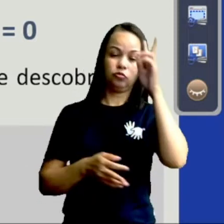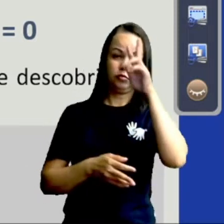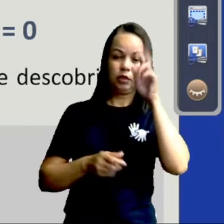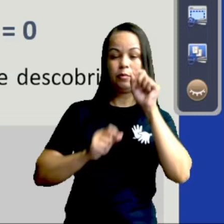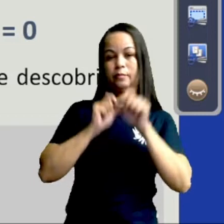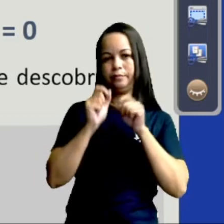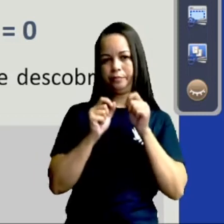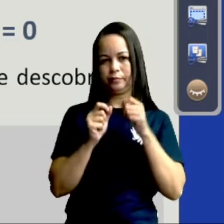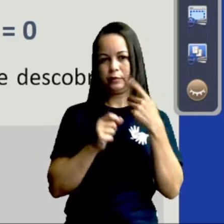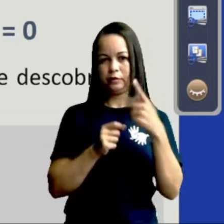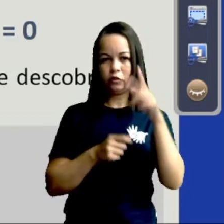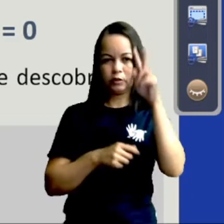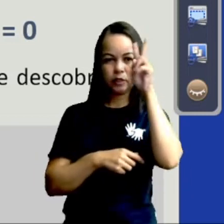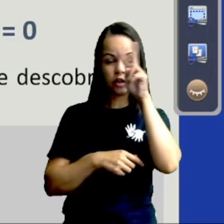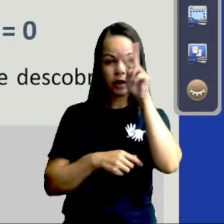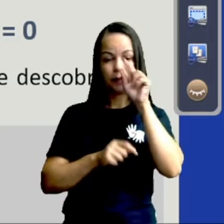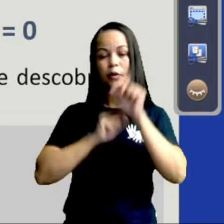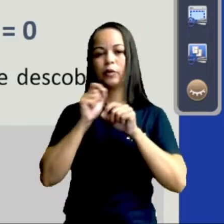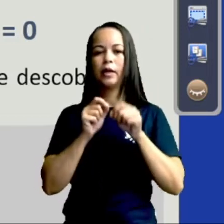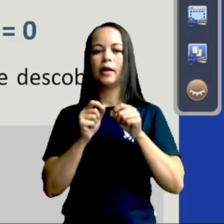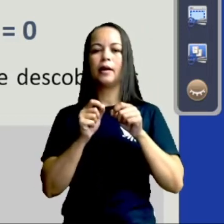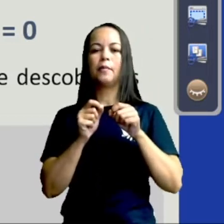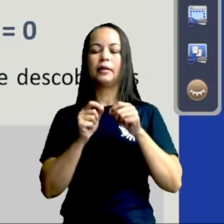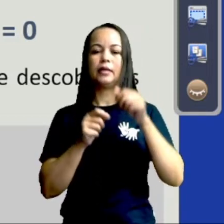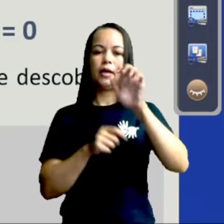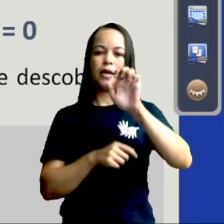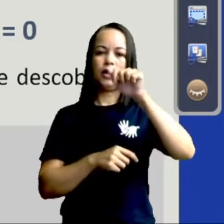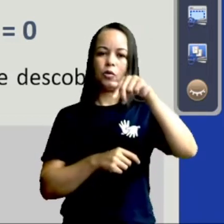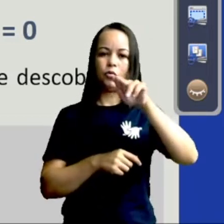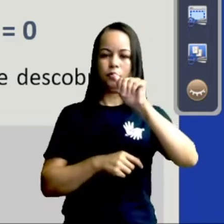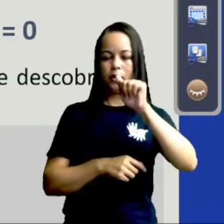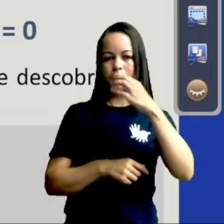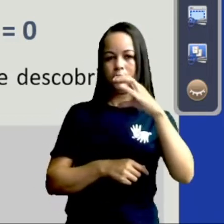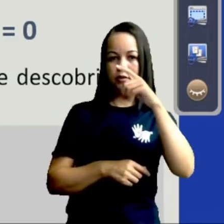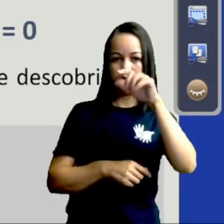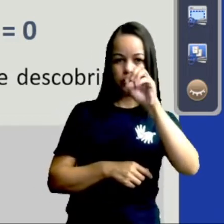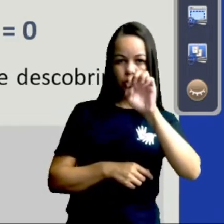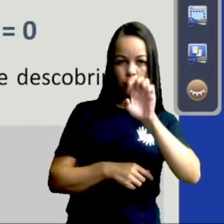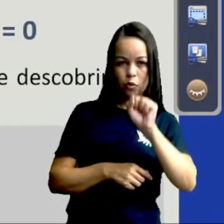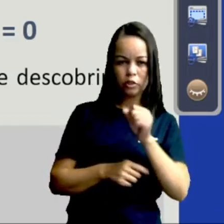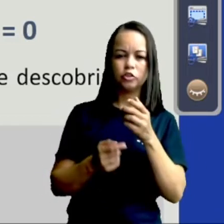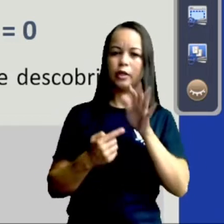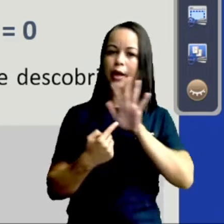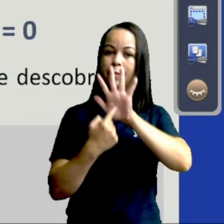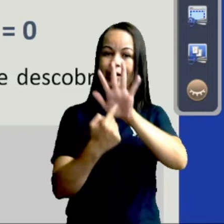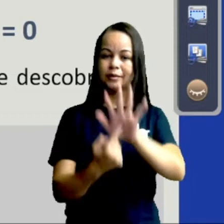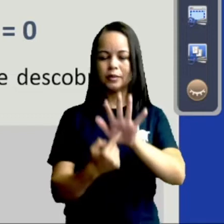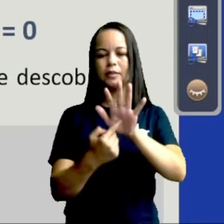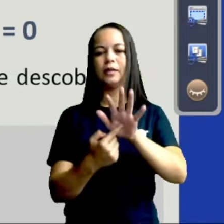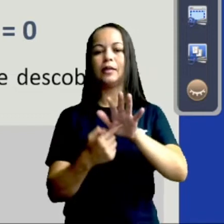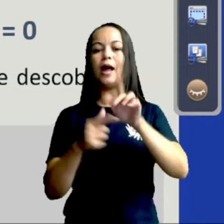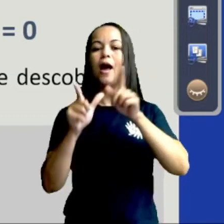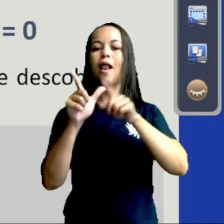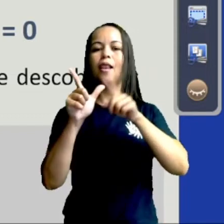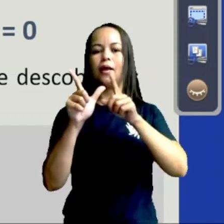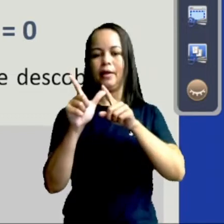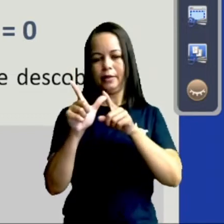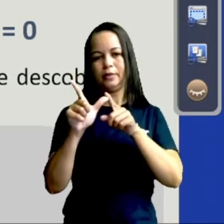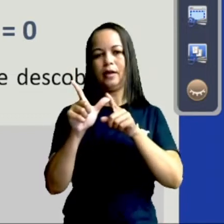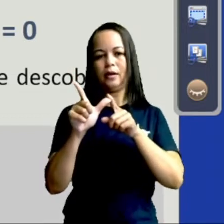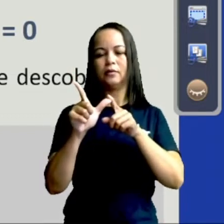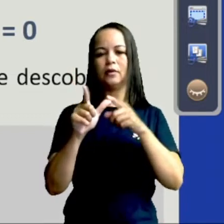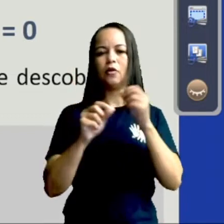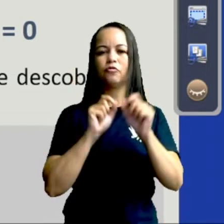ser equação, tem que ter a incógnita, que é a presença da letrinha. Lembra que a incógnita representa sempre